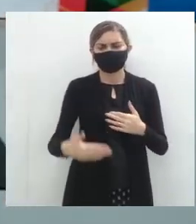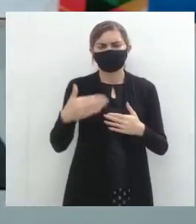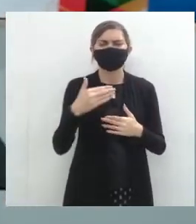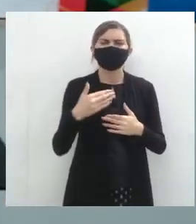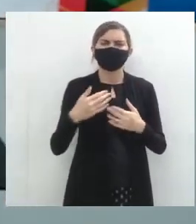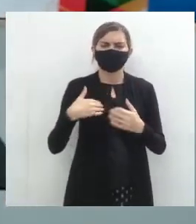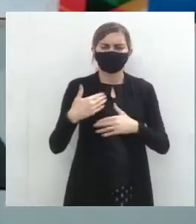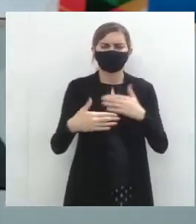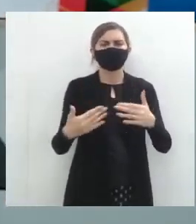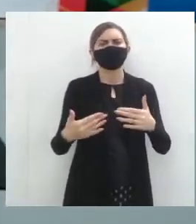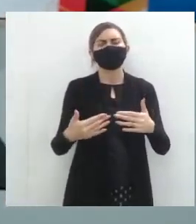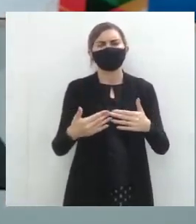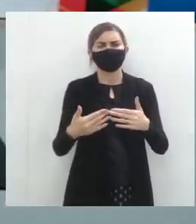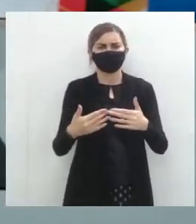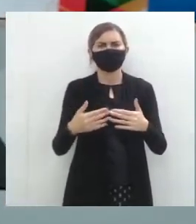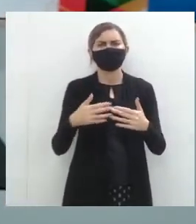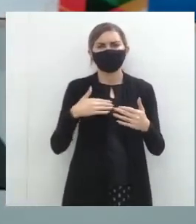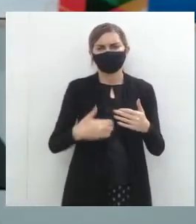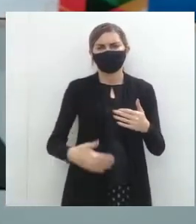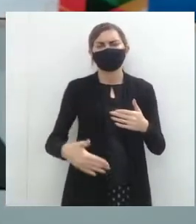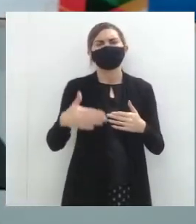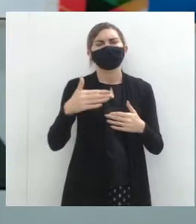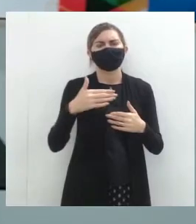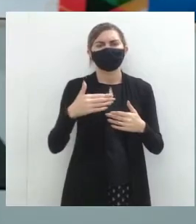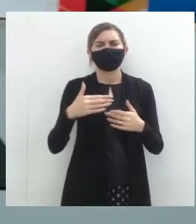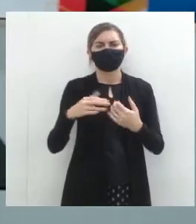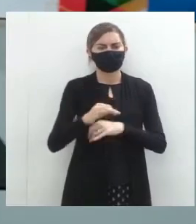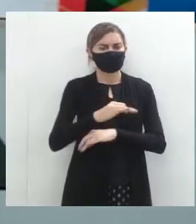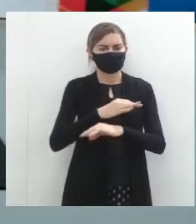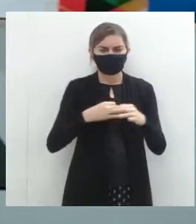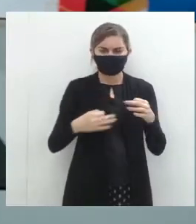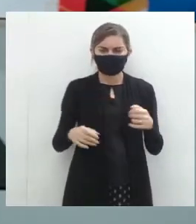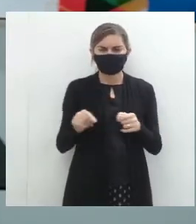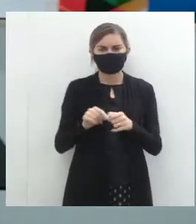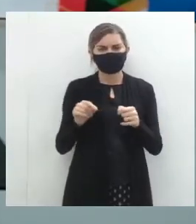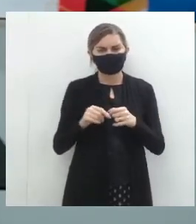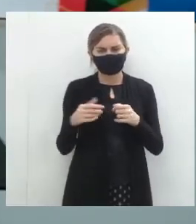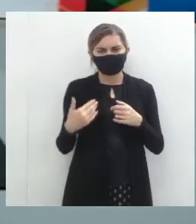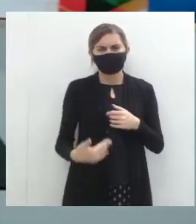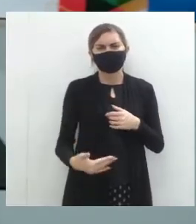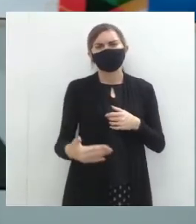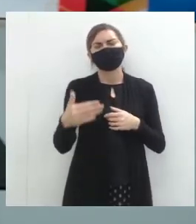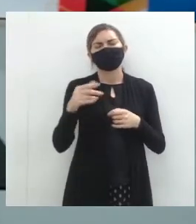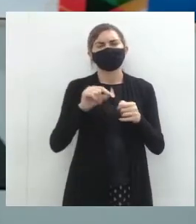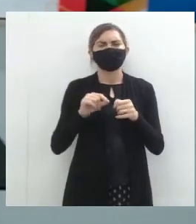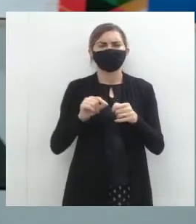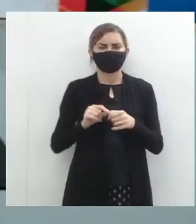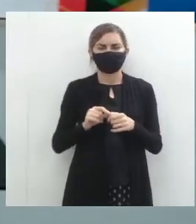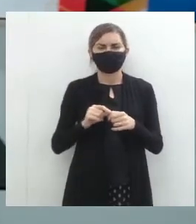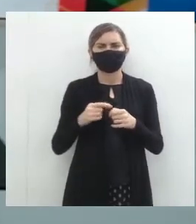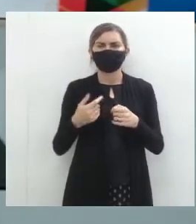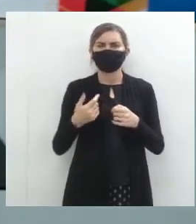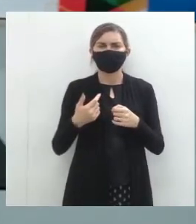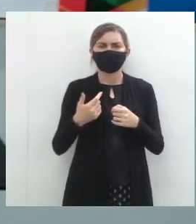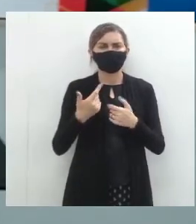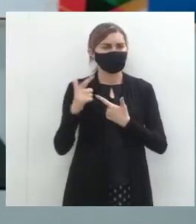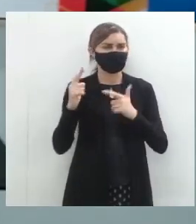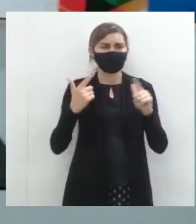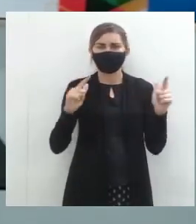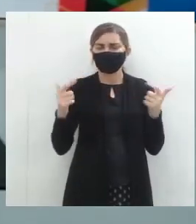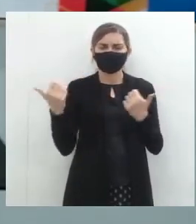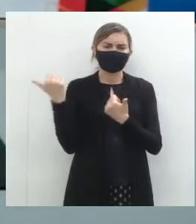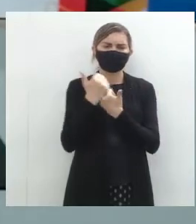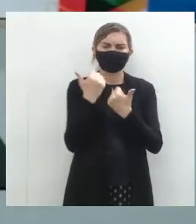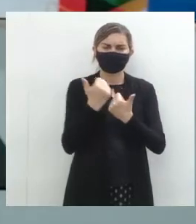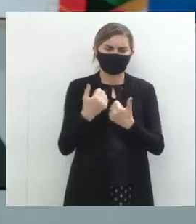se multiplicam muito, ora, a partir do momento que uma danada de uma célula, ela vai ser formada, ela vai tomar o lugar de outra.